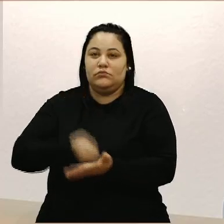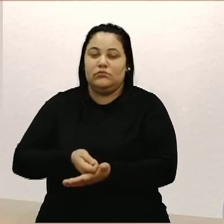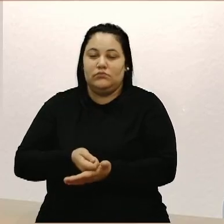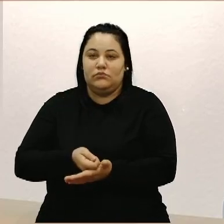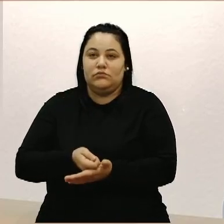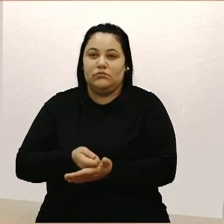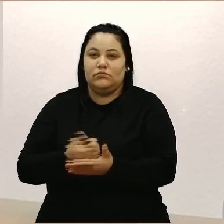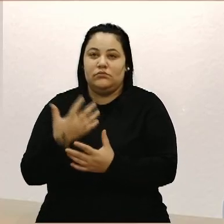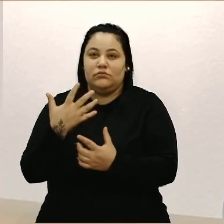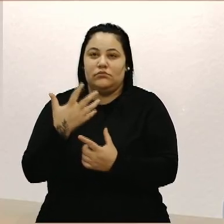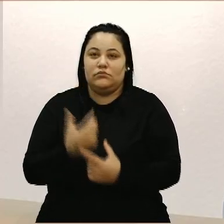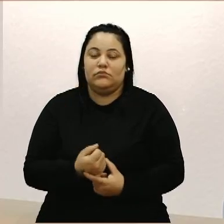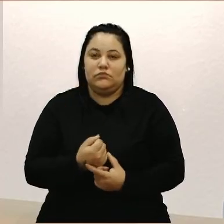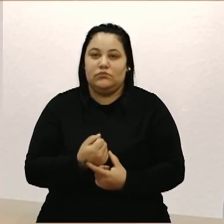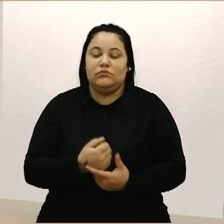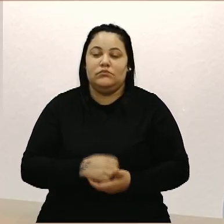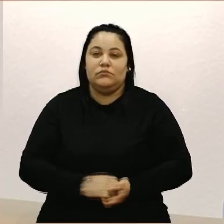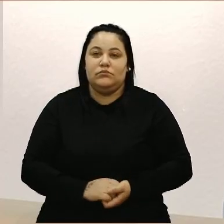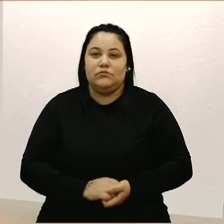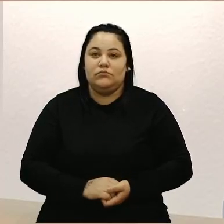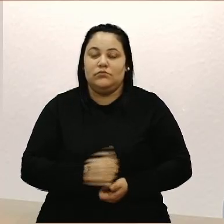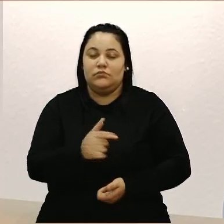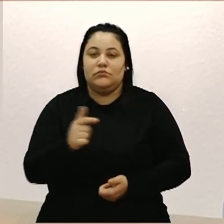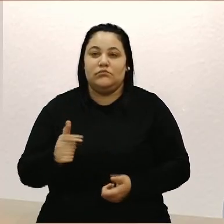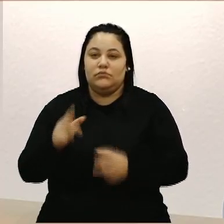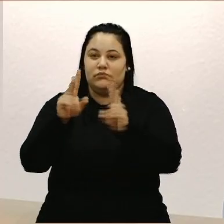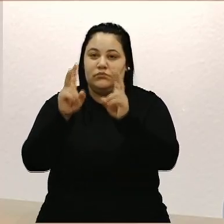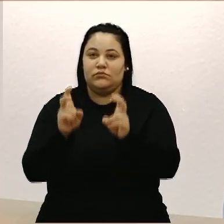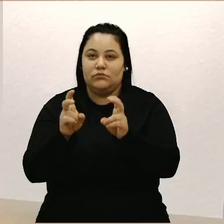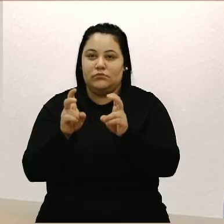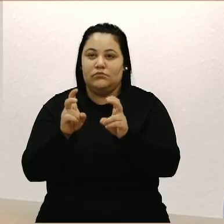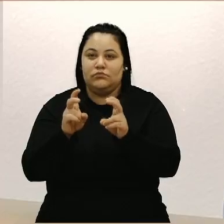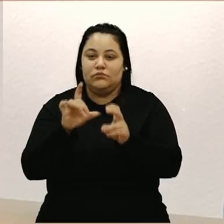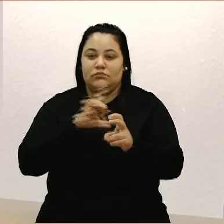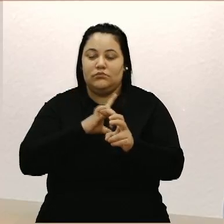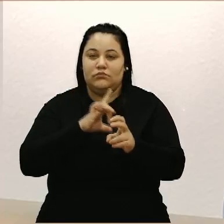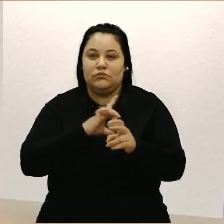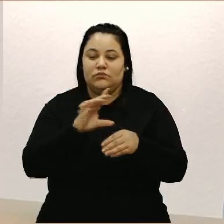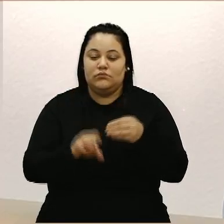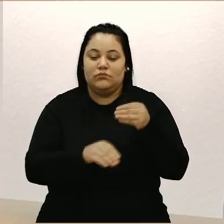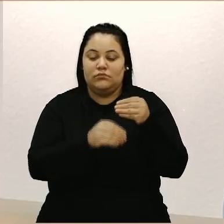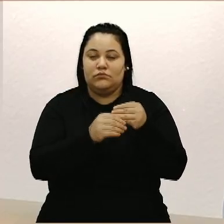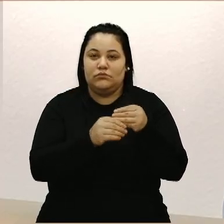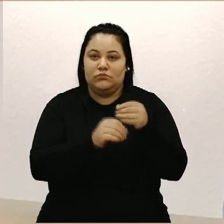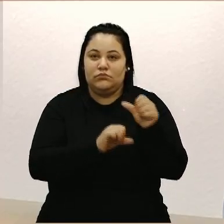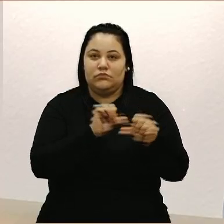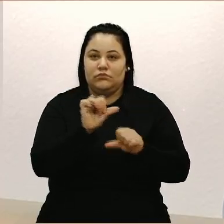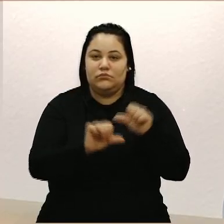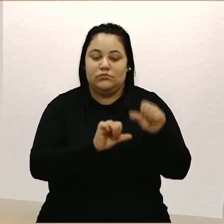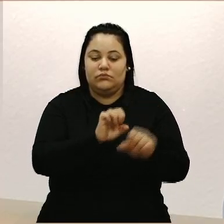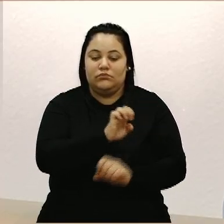o Financiarte, e da outras providências. Contém emenda modificativa EM